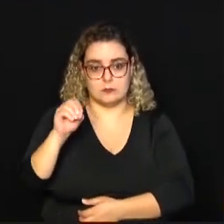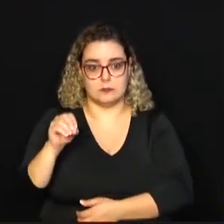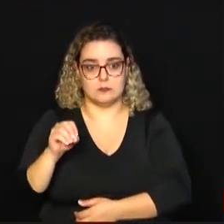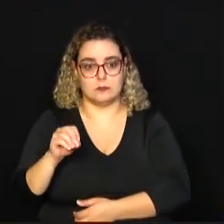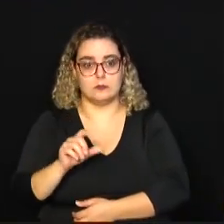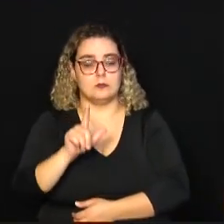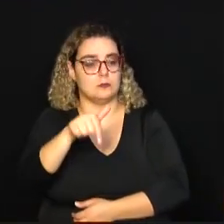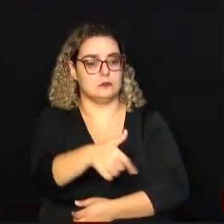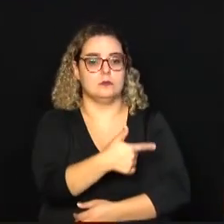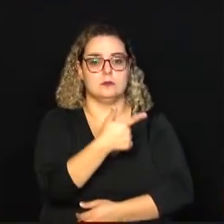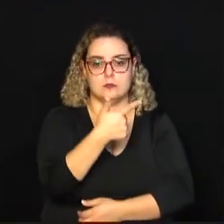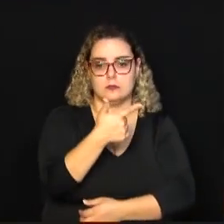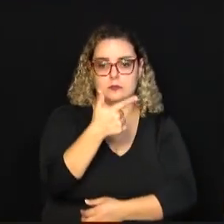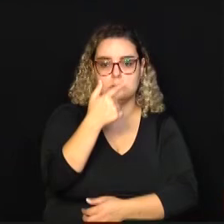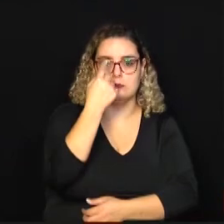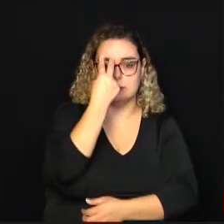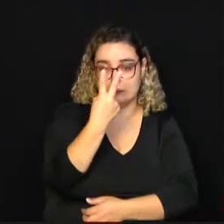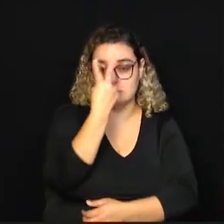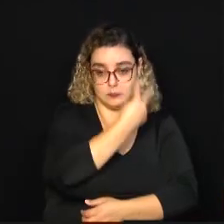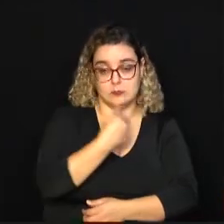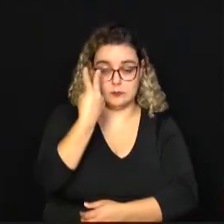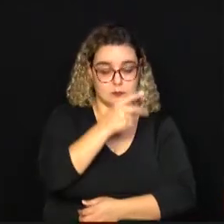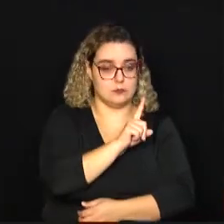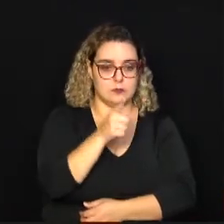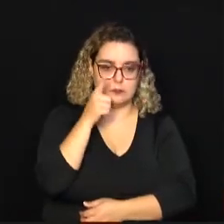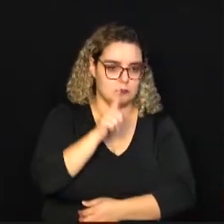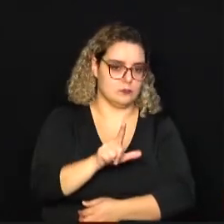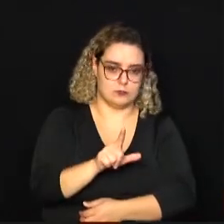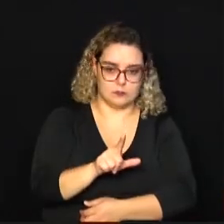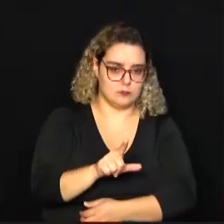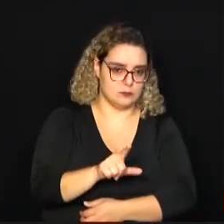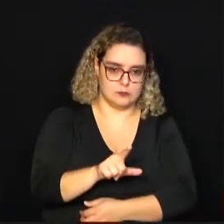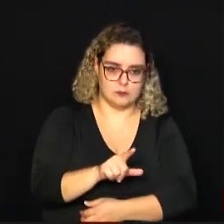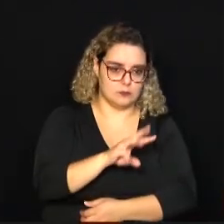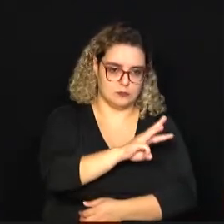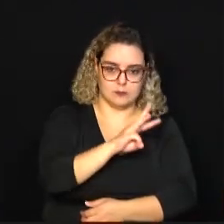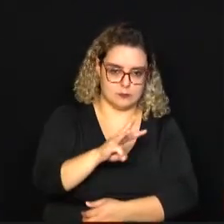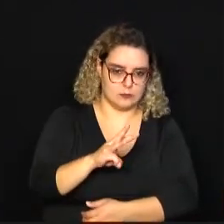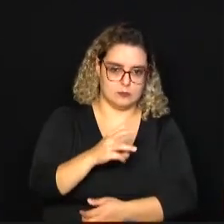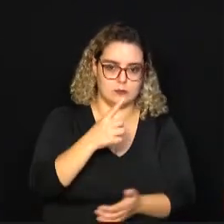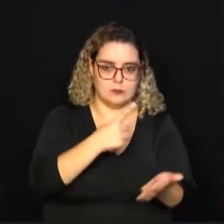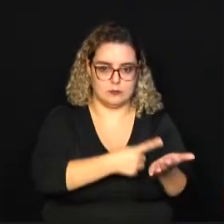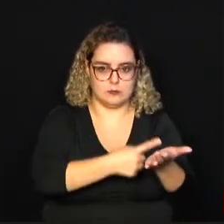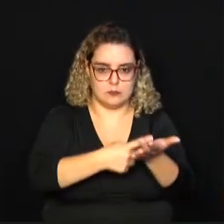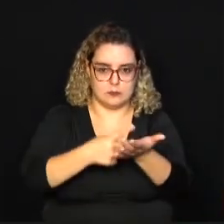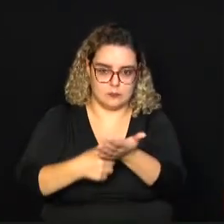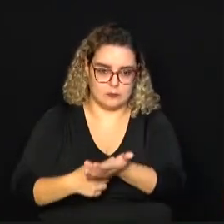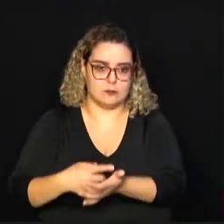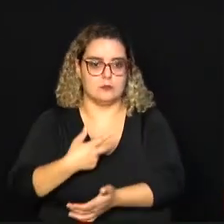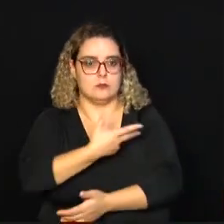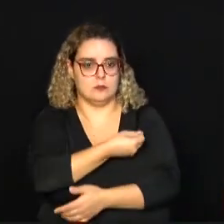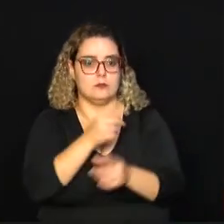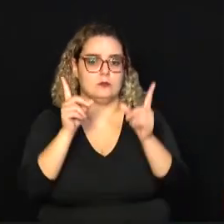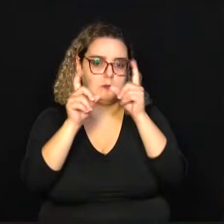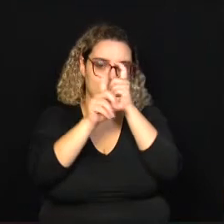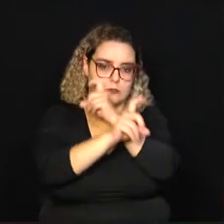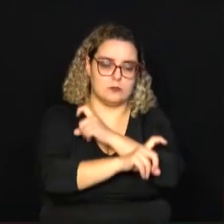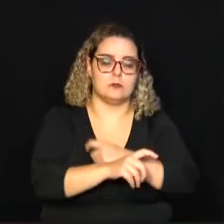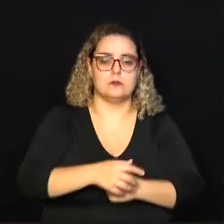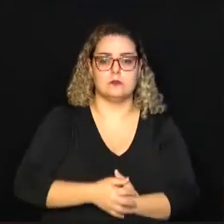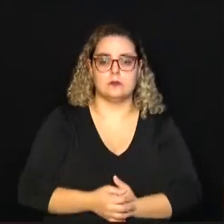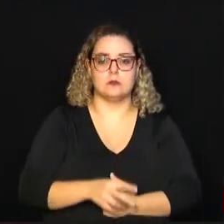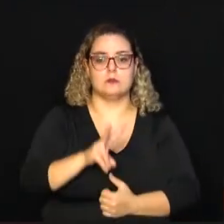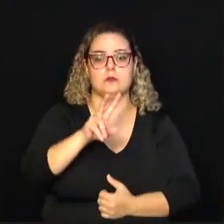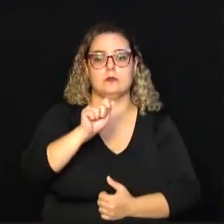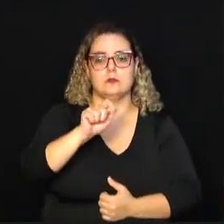fazer. Aconteceu essa semana, muito triste. Então, novamente, essa coisa das vacinas, das dificuldades, né? A